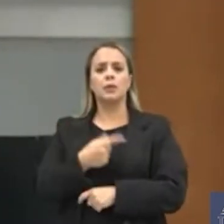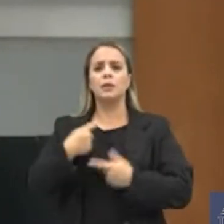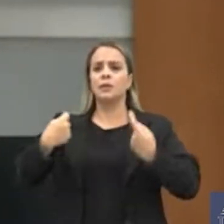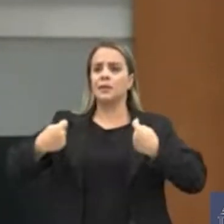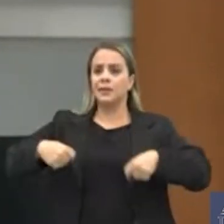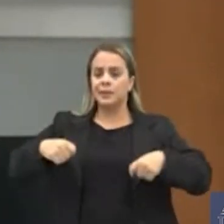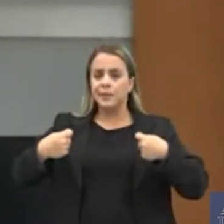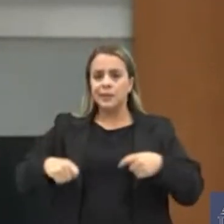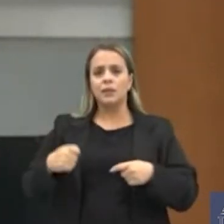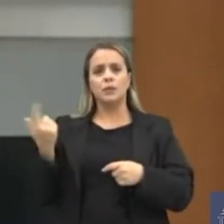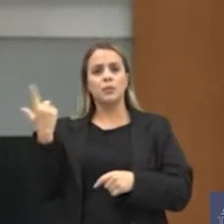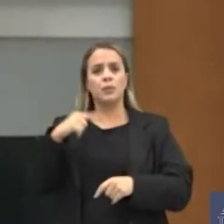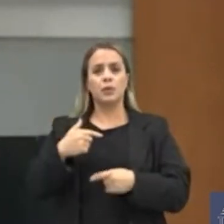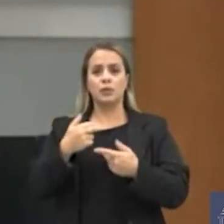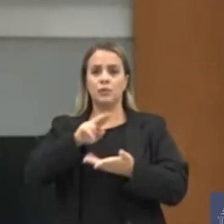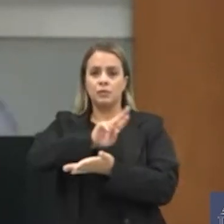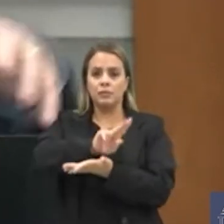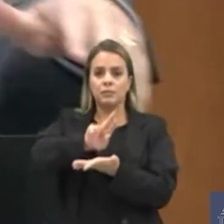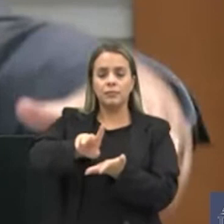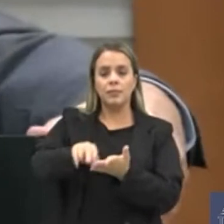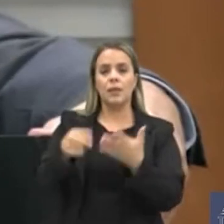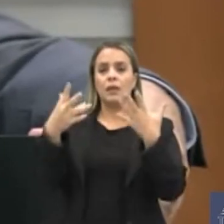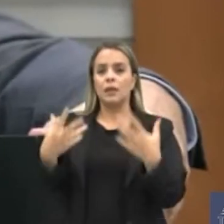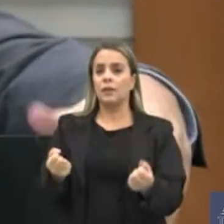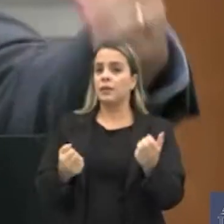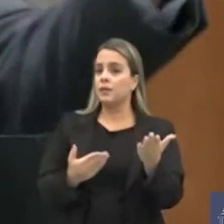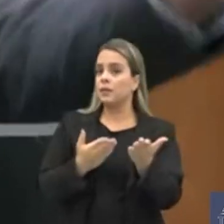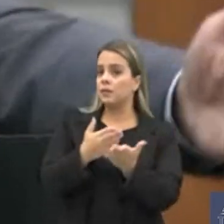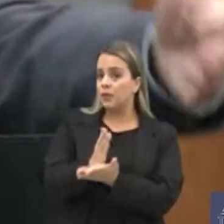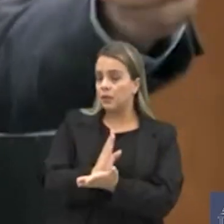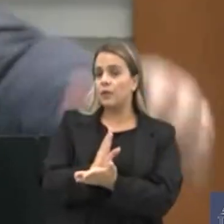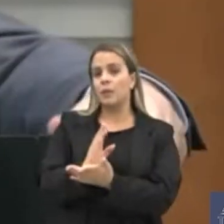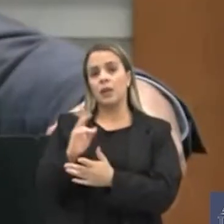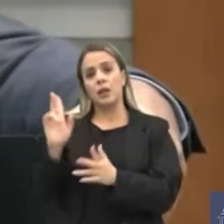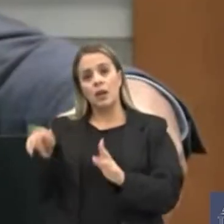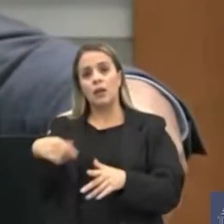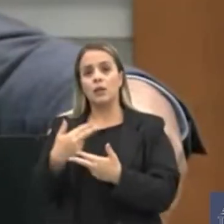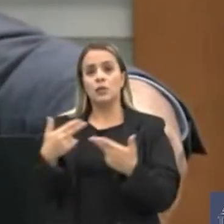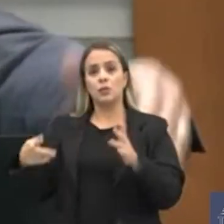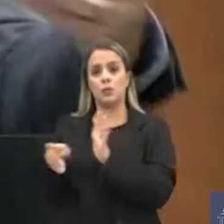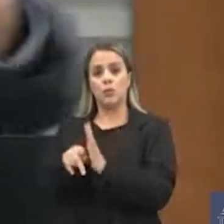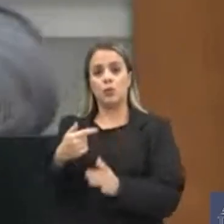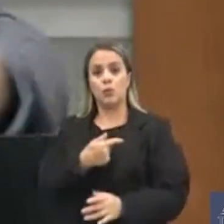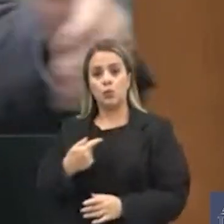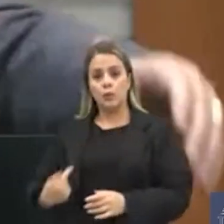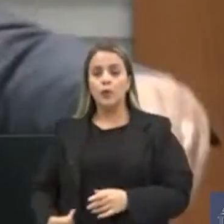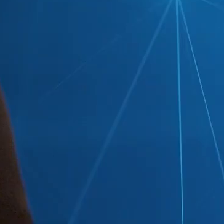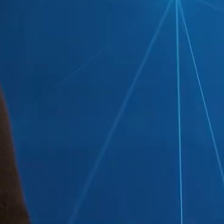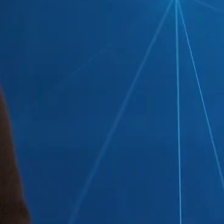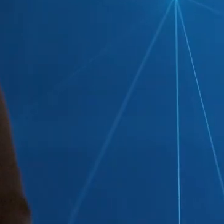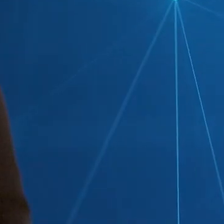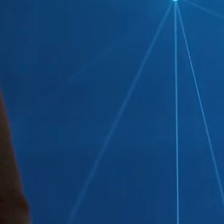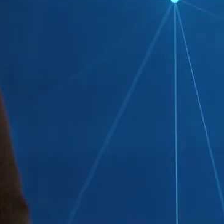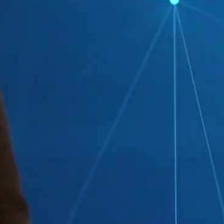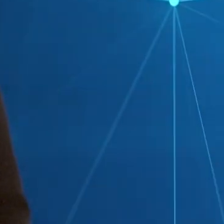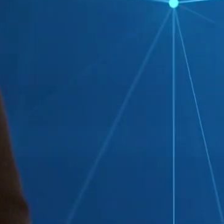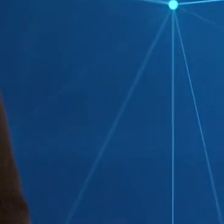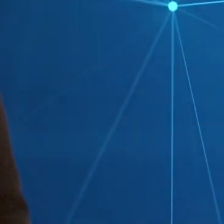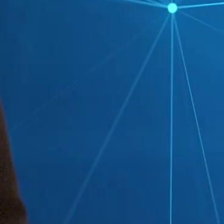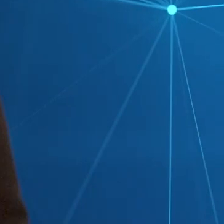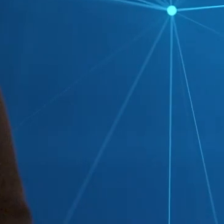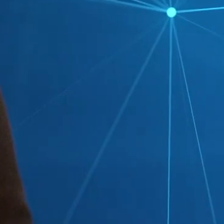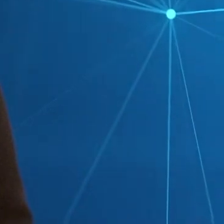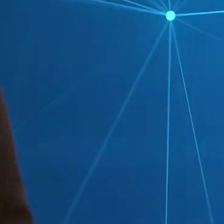fazer aprovação que é seja das contas do Governo do Estado né e do próprio tribunal o ministro